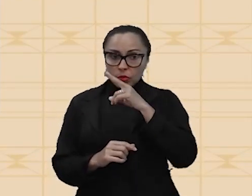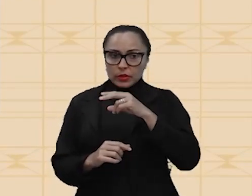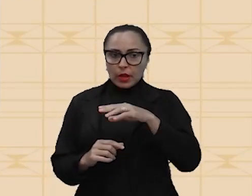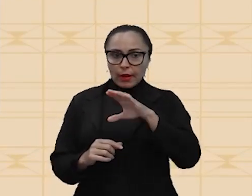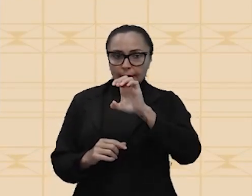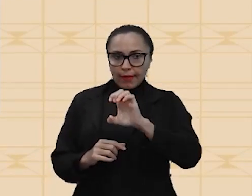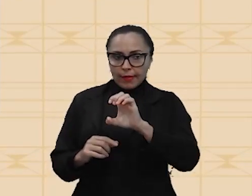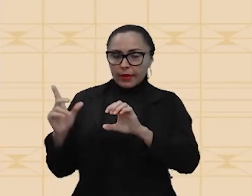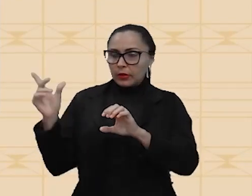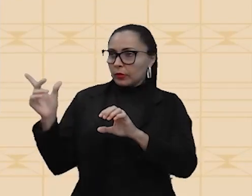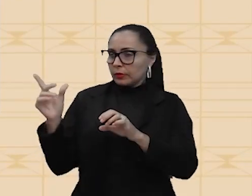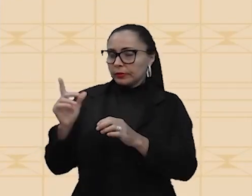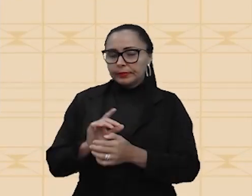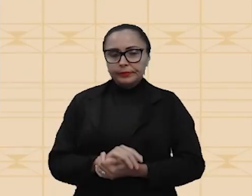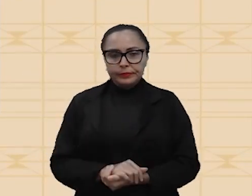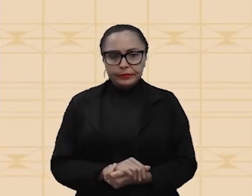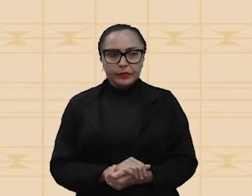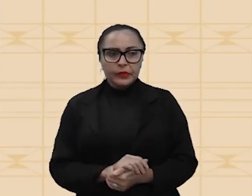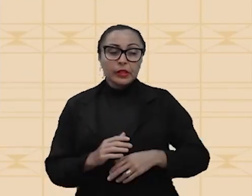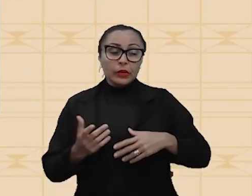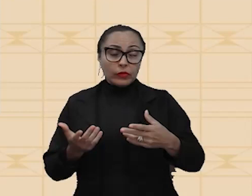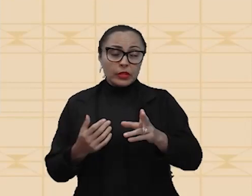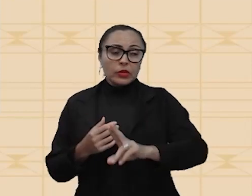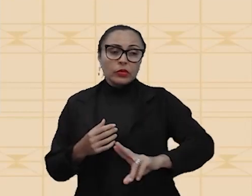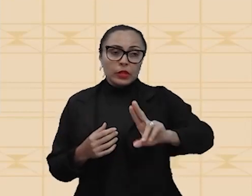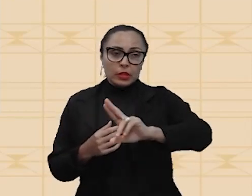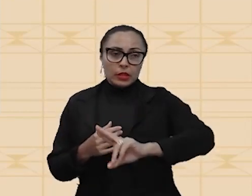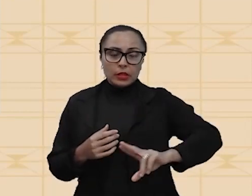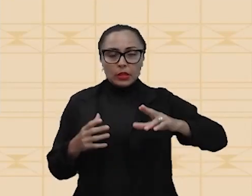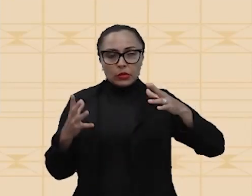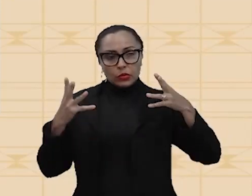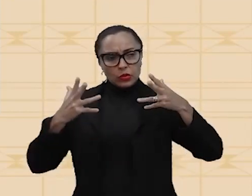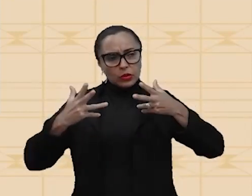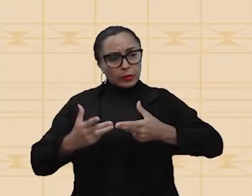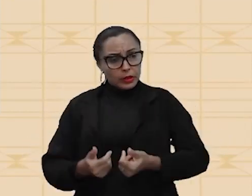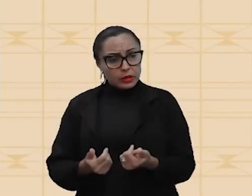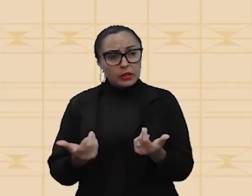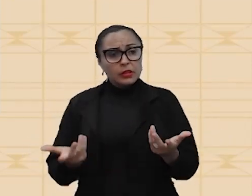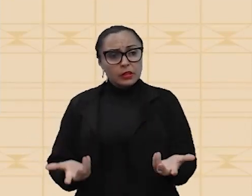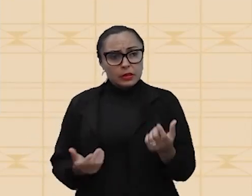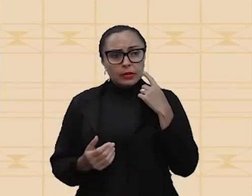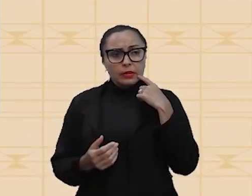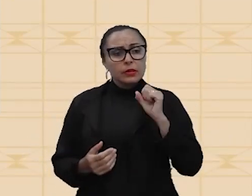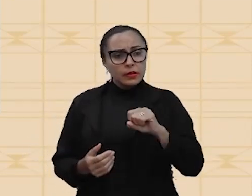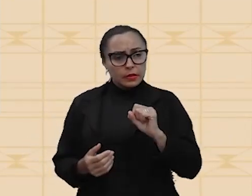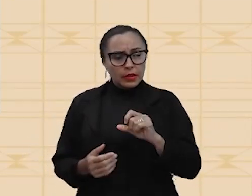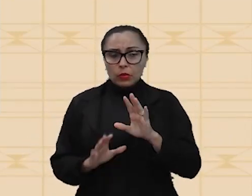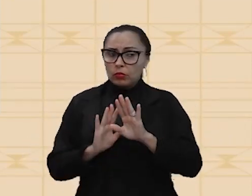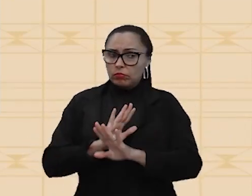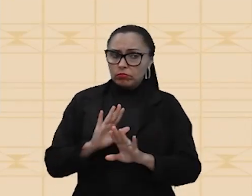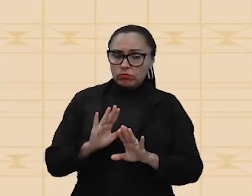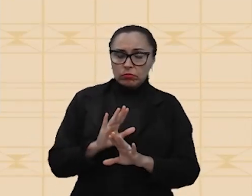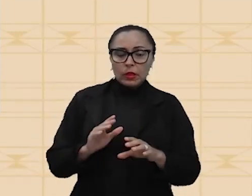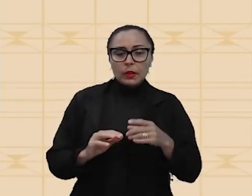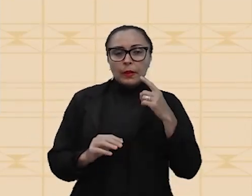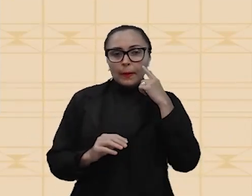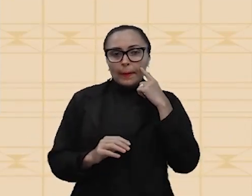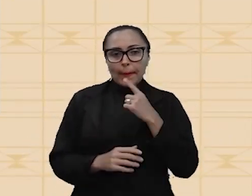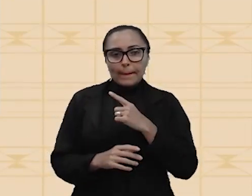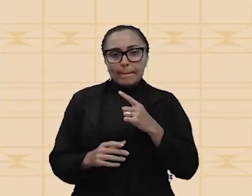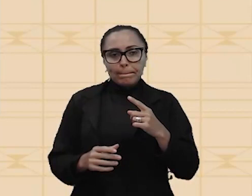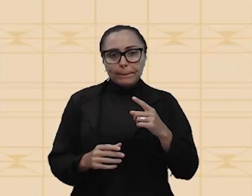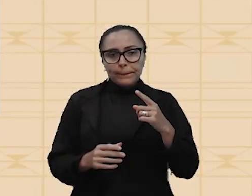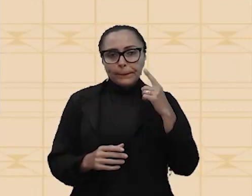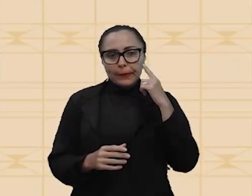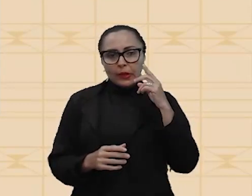então quer dizer que ele vai ser utilizado totalmente no circuito? Ô, Mequetrefe, óbvio que não. O que vai ser utilizado é DDP. Então